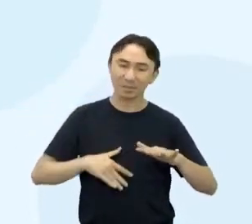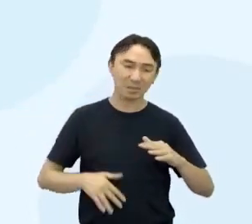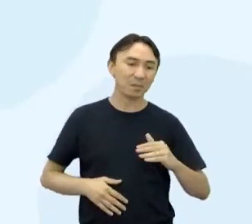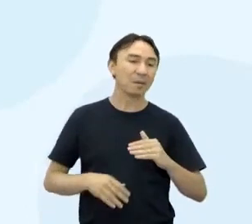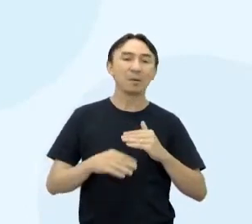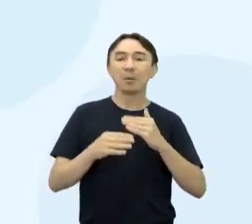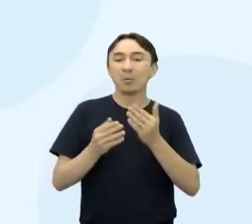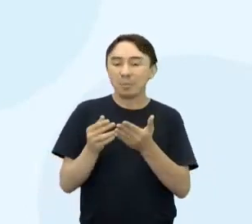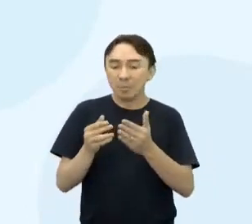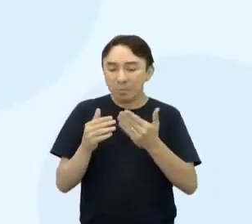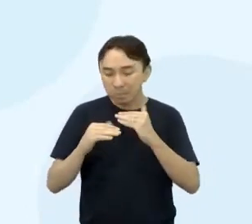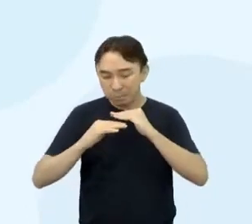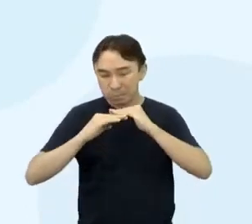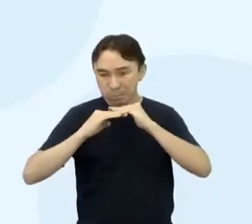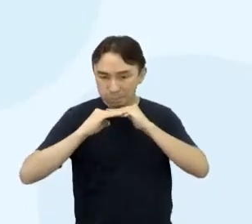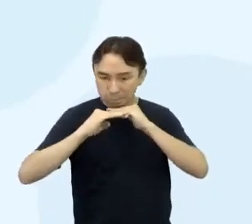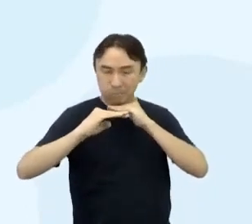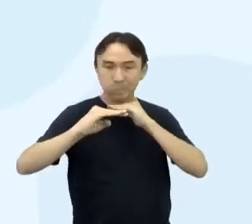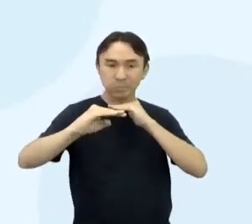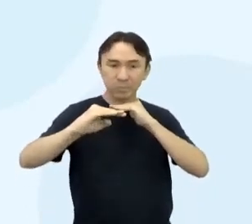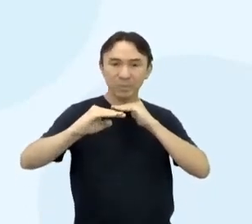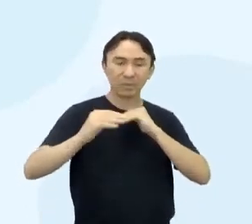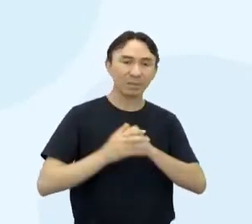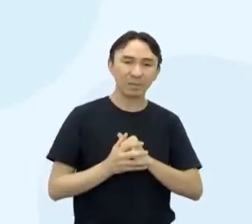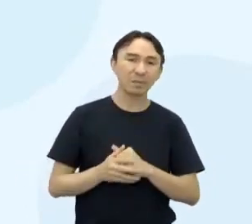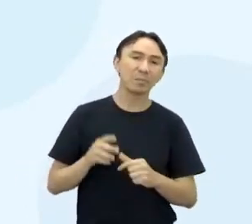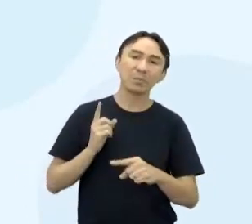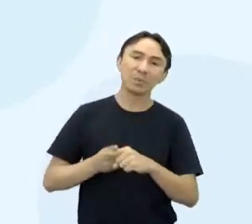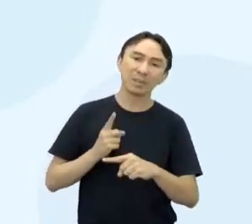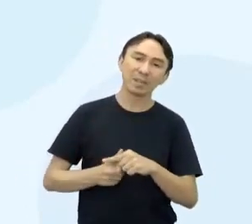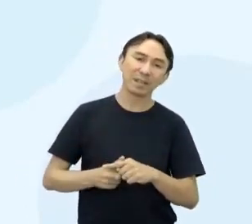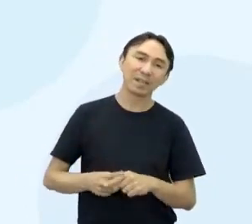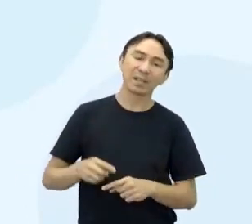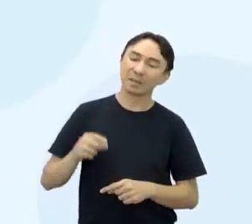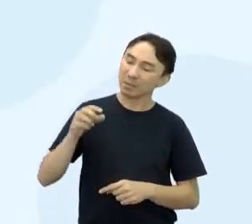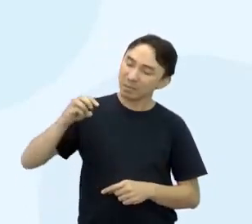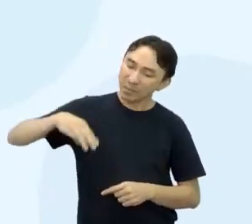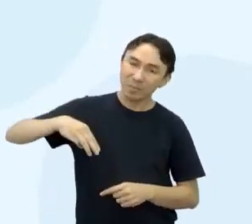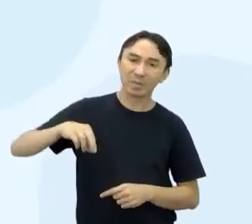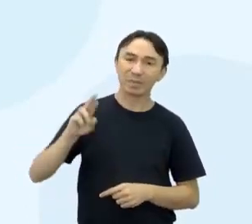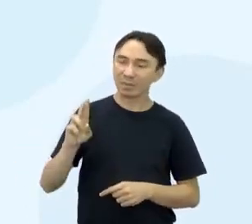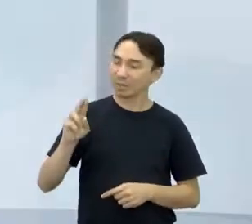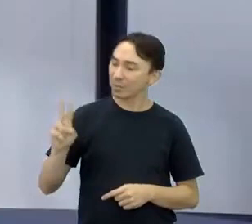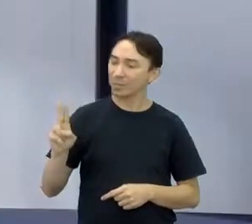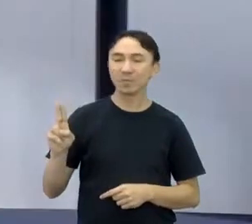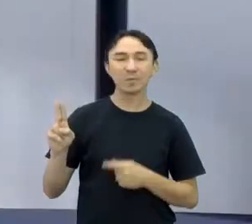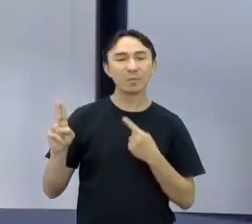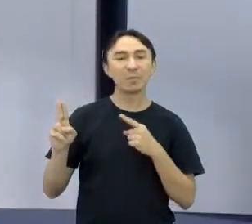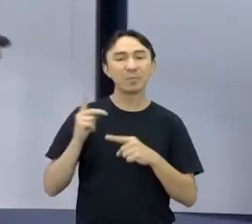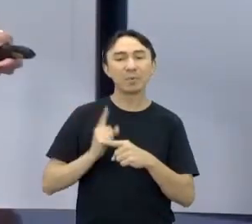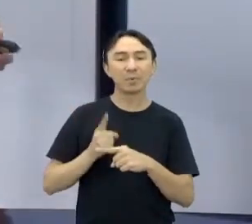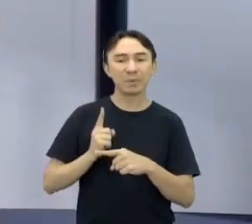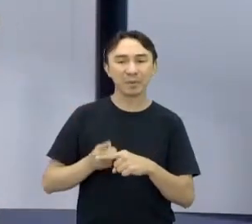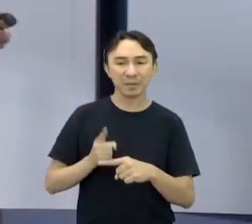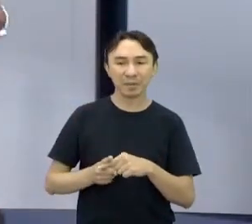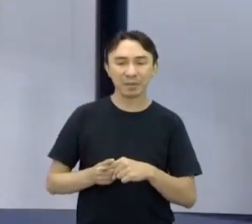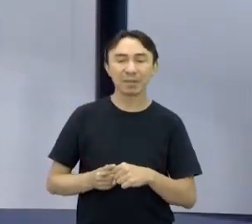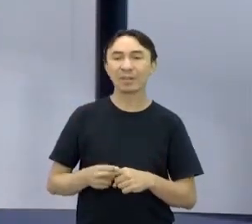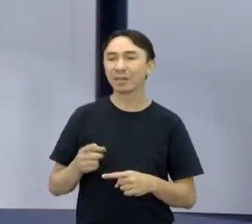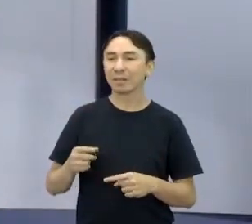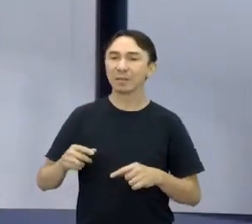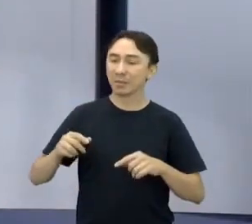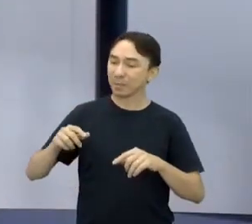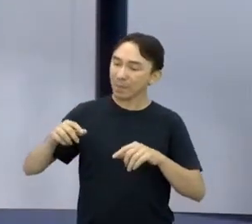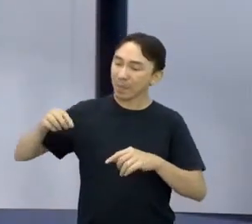que a gente chama de movimento retilíneo uniforme? Pedi para vocês pesquisarem isso, né? O movimento vem de velocidade,